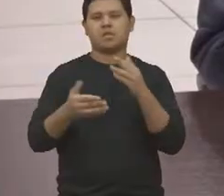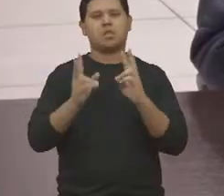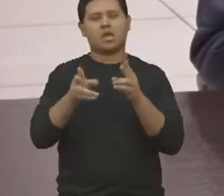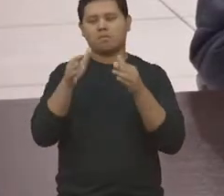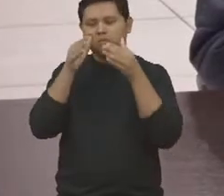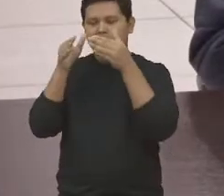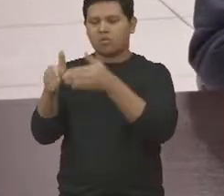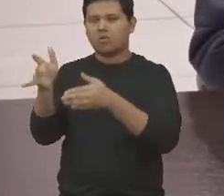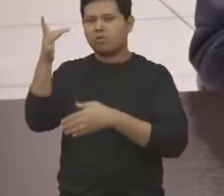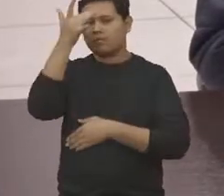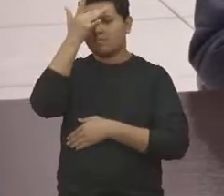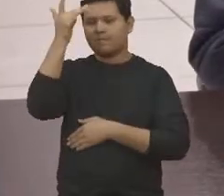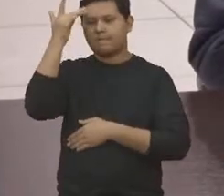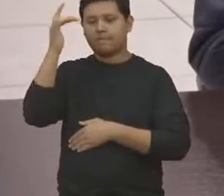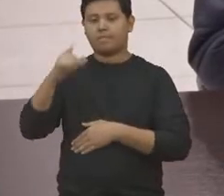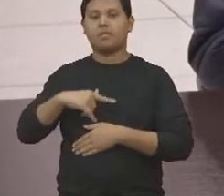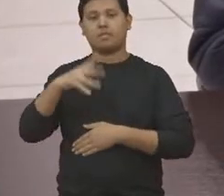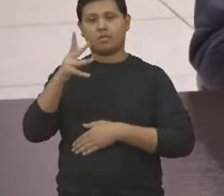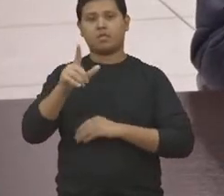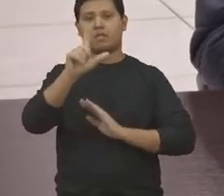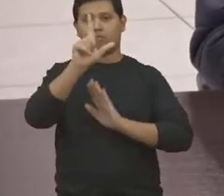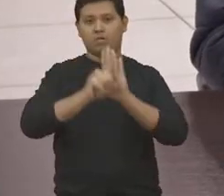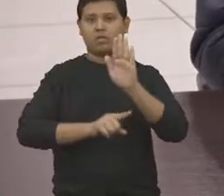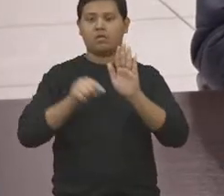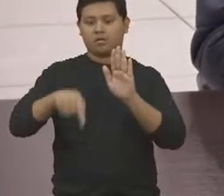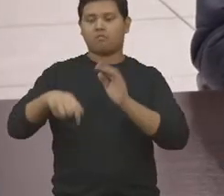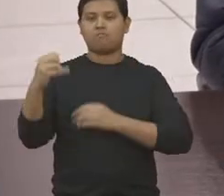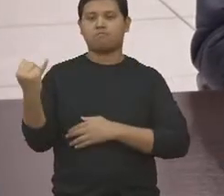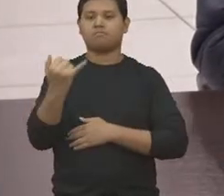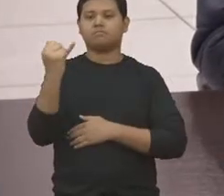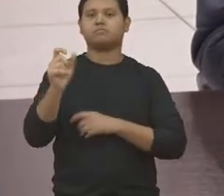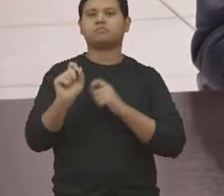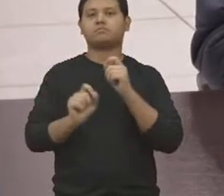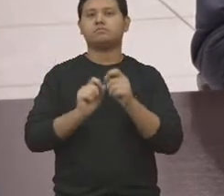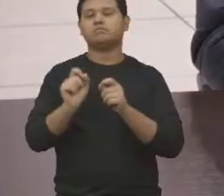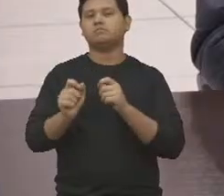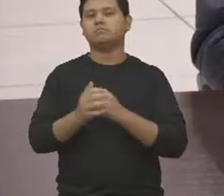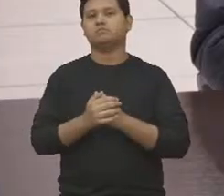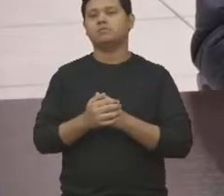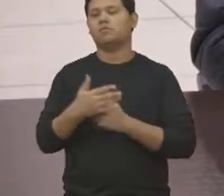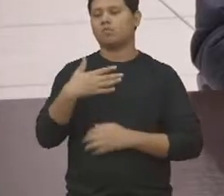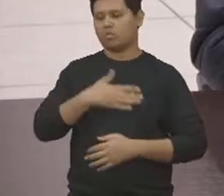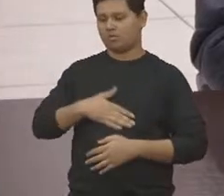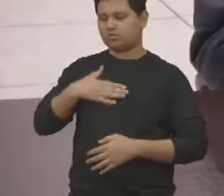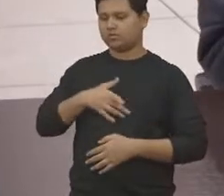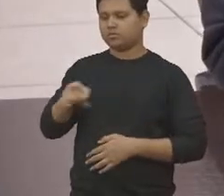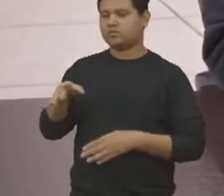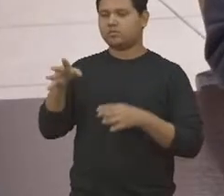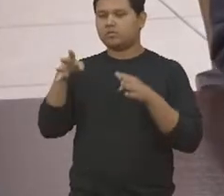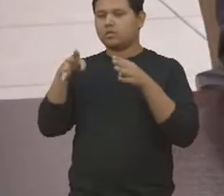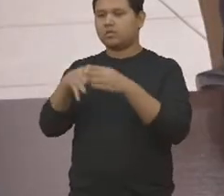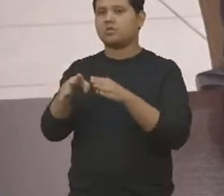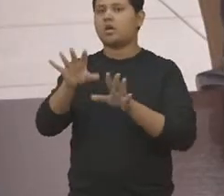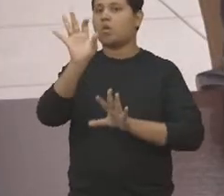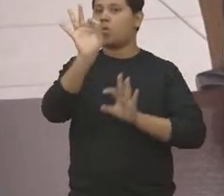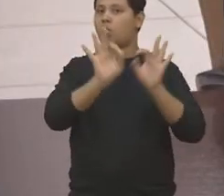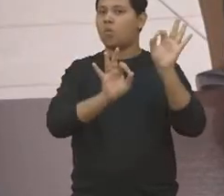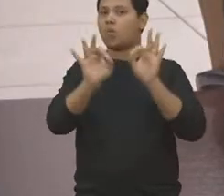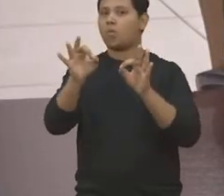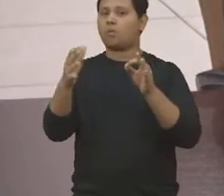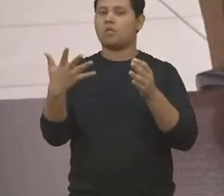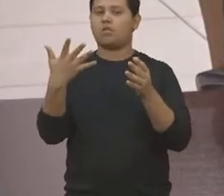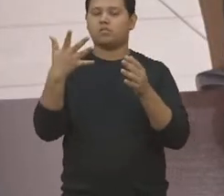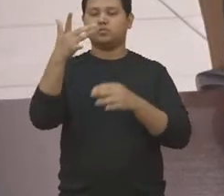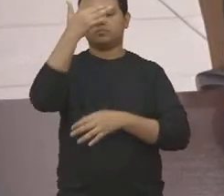saúde mental, sou autor de uma legislação importante aqui no município, e eu gostei que vocês destacaram o Plano Integrado de